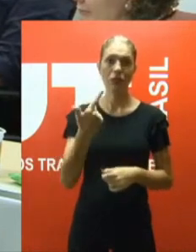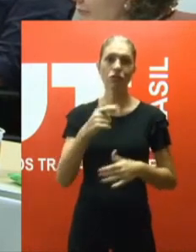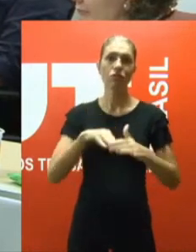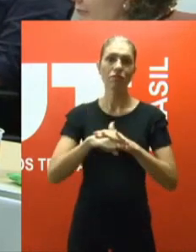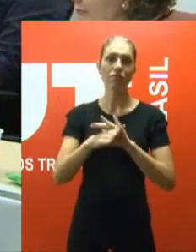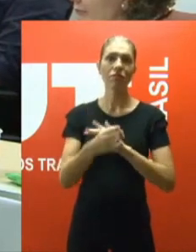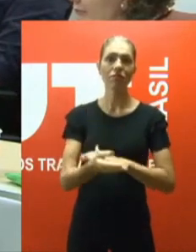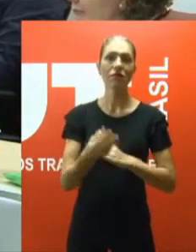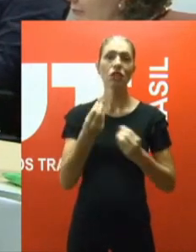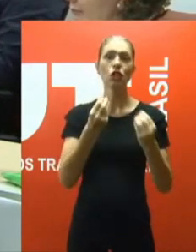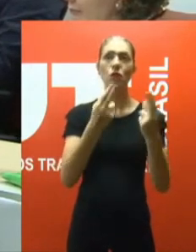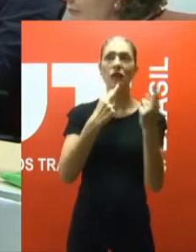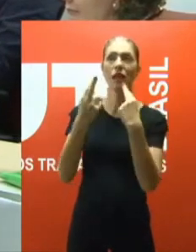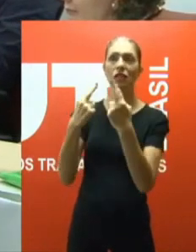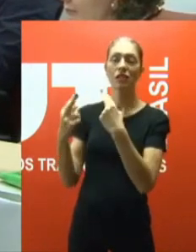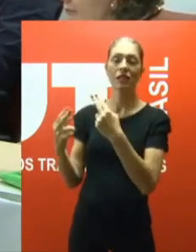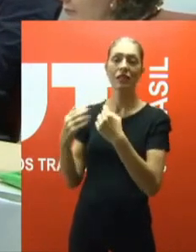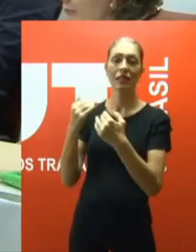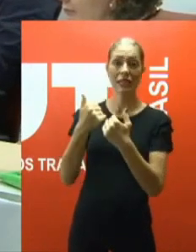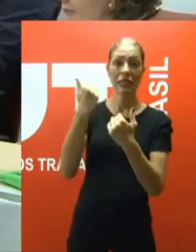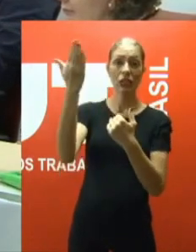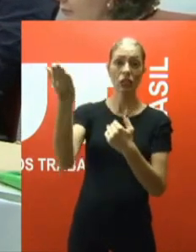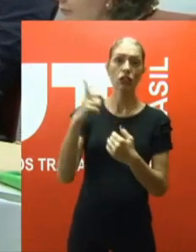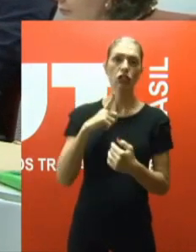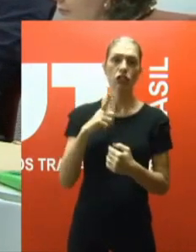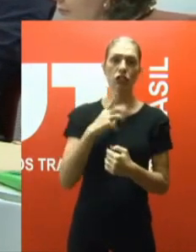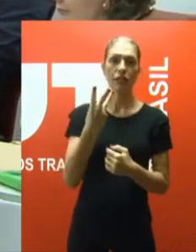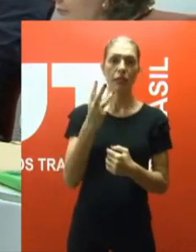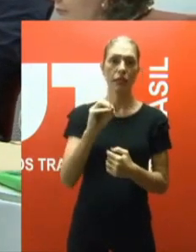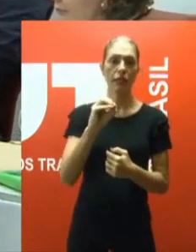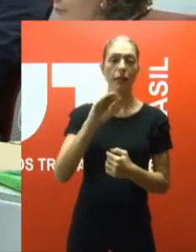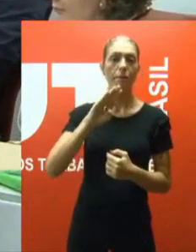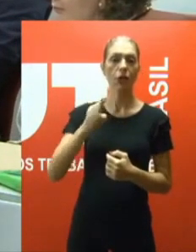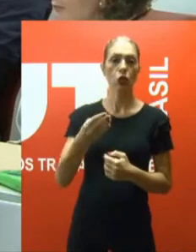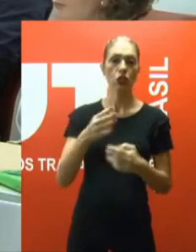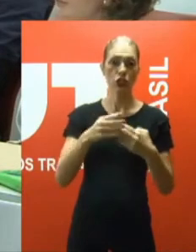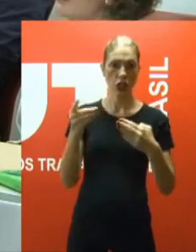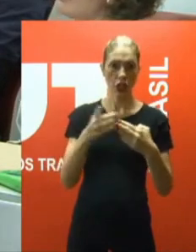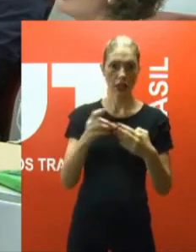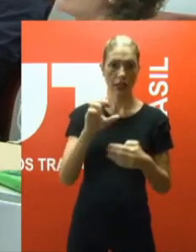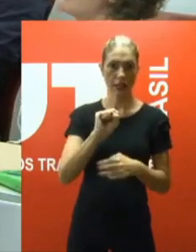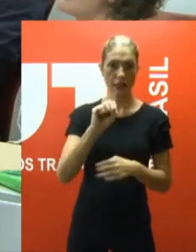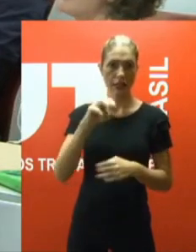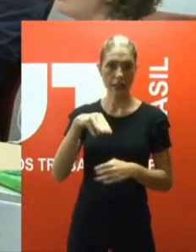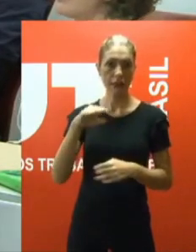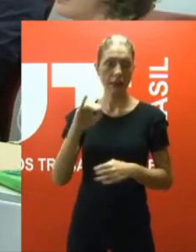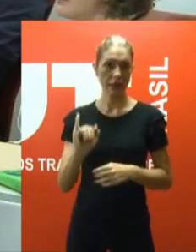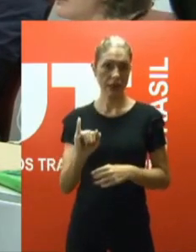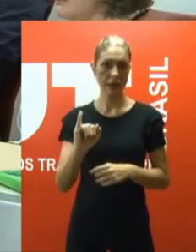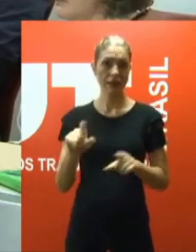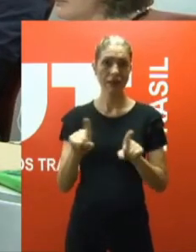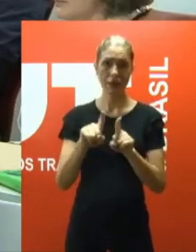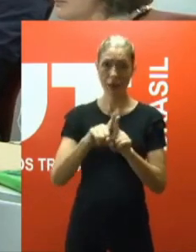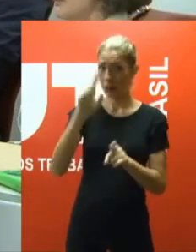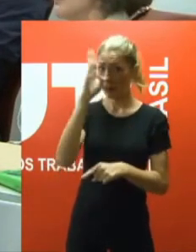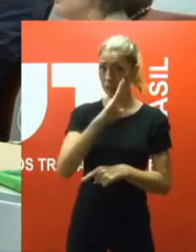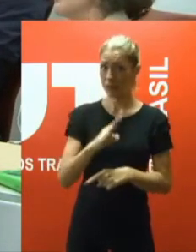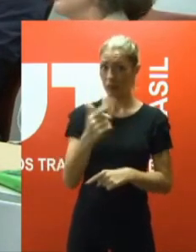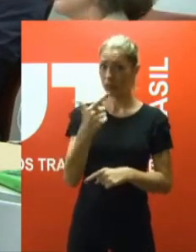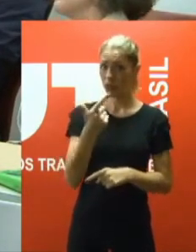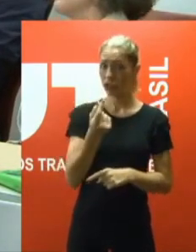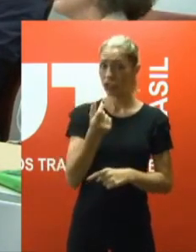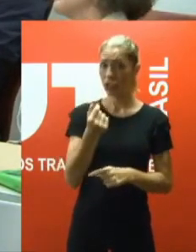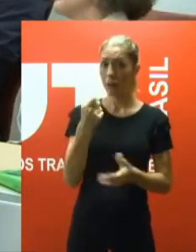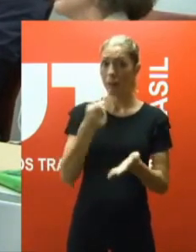internacionais. O Brasil tinha uma dívida de 30 bilhões de dólares com o FMI. O Brasil não tinha dinheiro para pagar as nossas